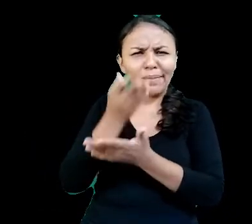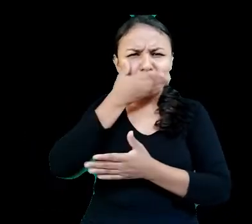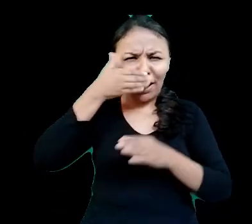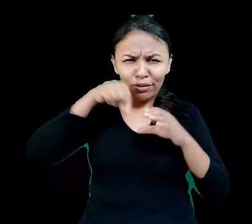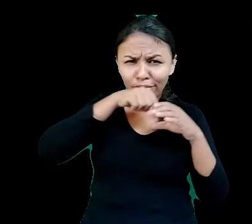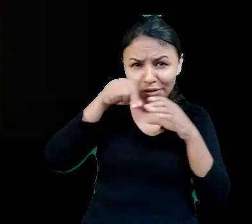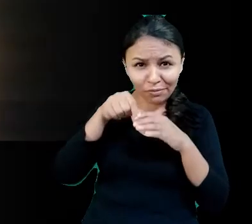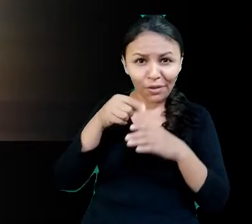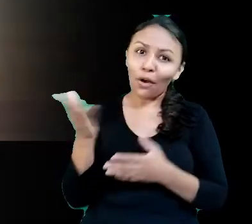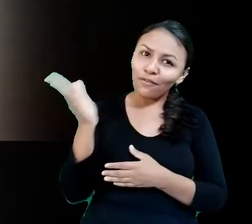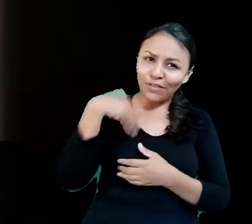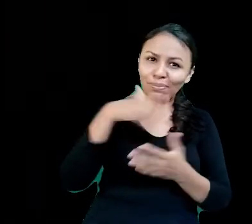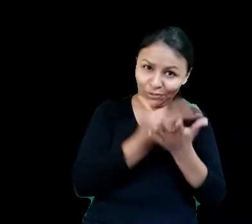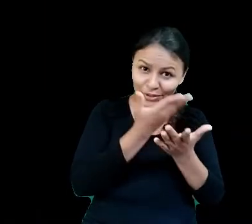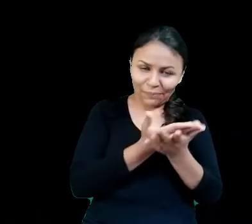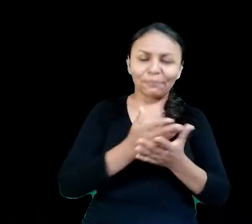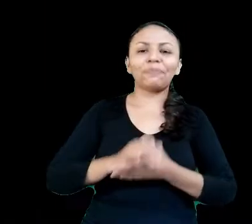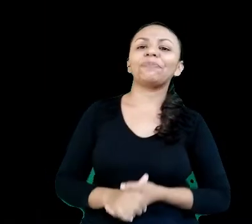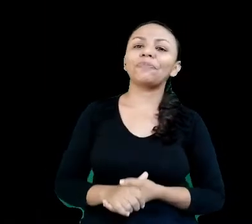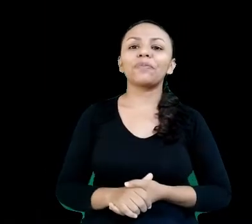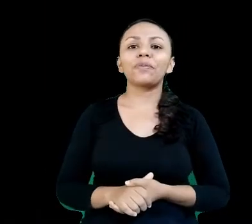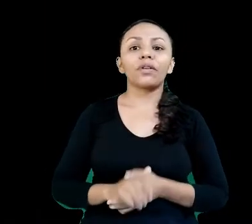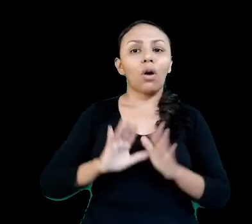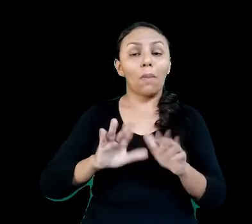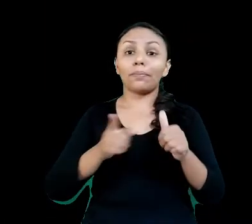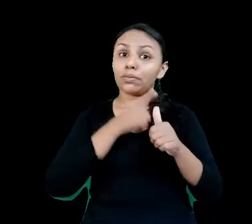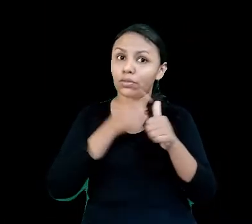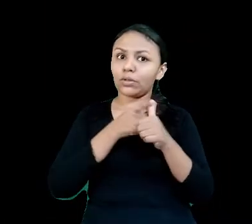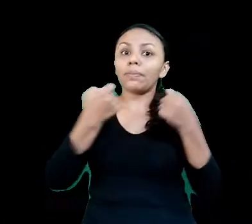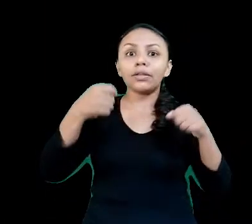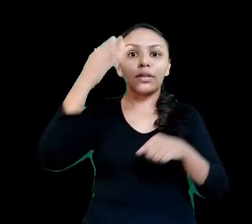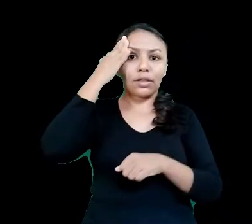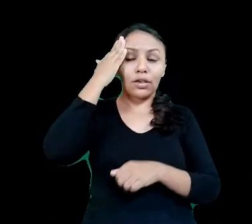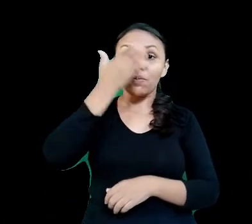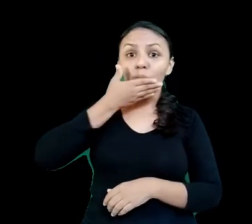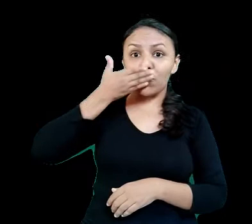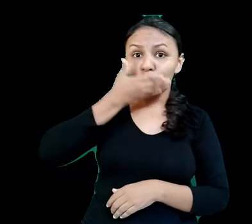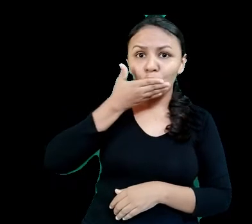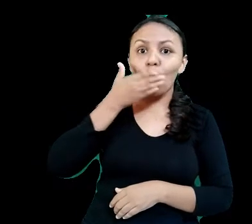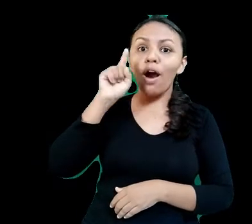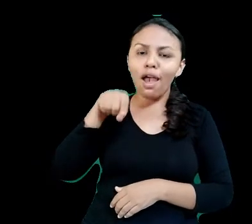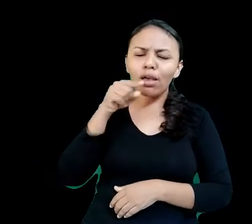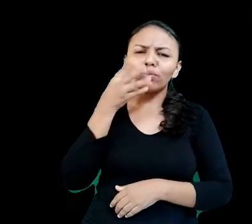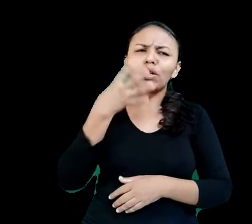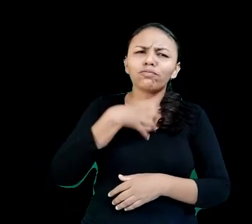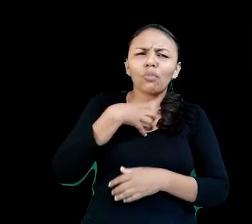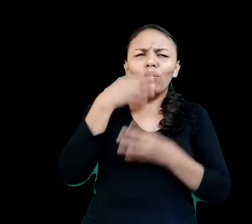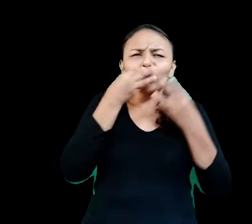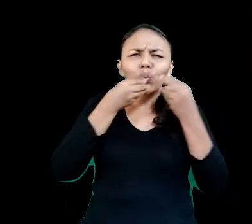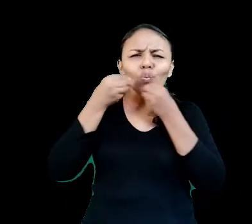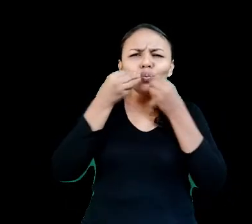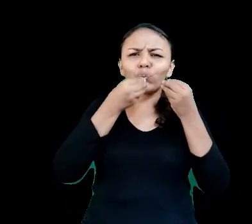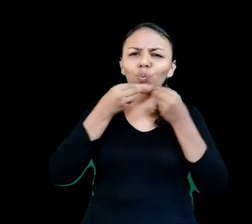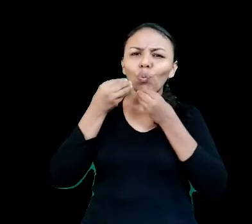estudar esse episódio? Primeiramente, nós precisamos saber que o açúcar, ele é um modulador de sabor. O que quer